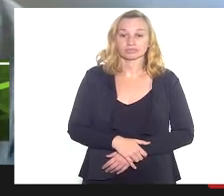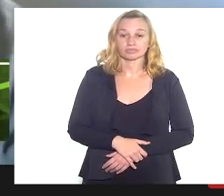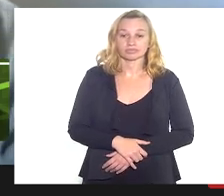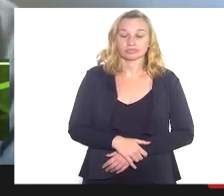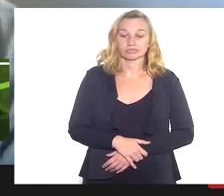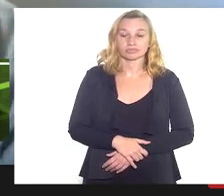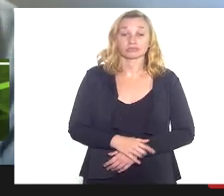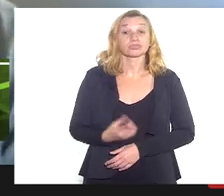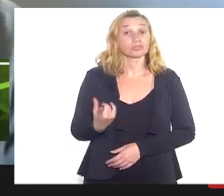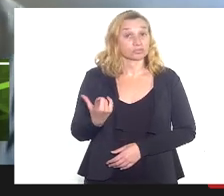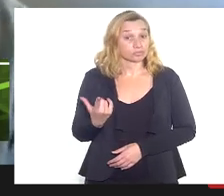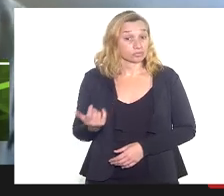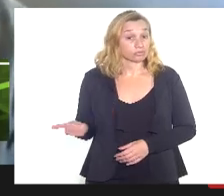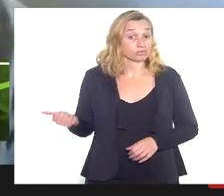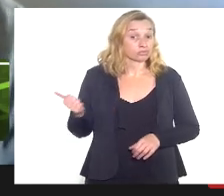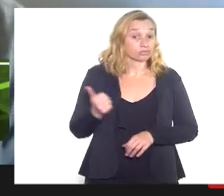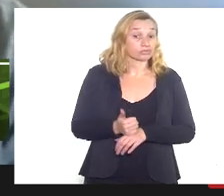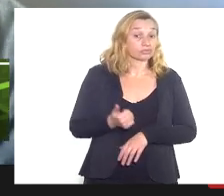o valor